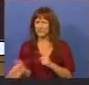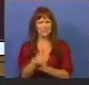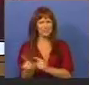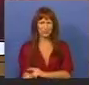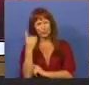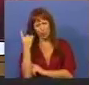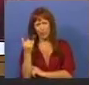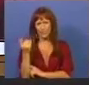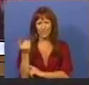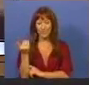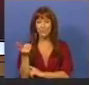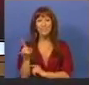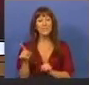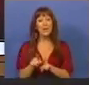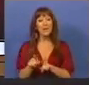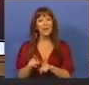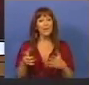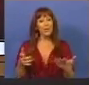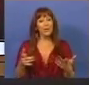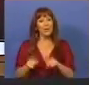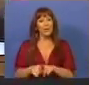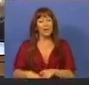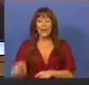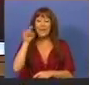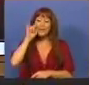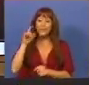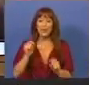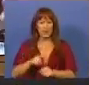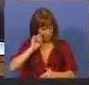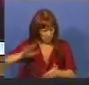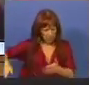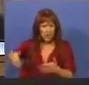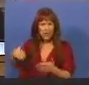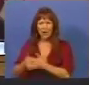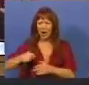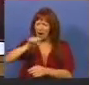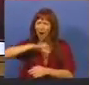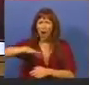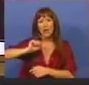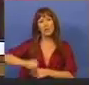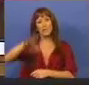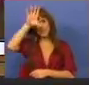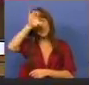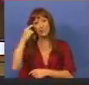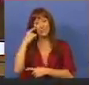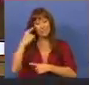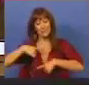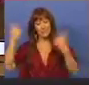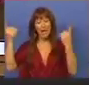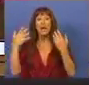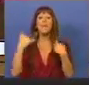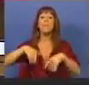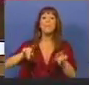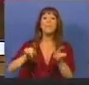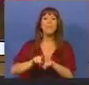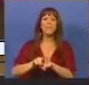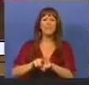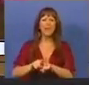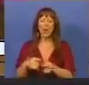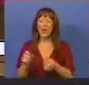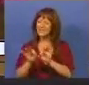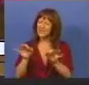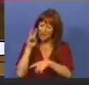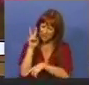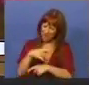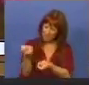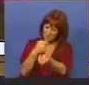nação e, portanto, defendida e garantida no domínio público, mas como uma